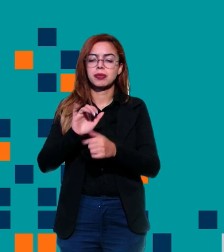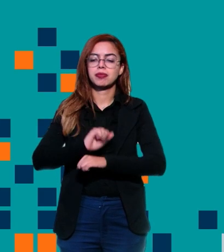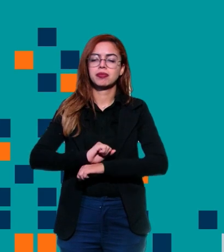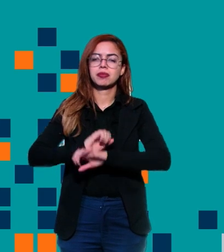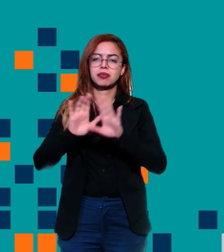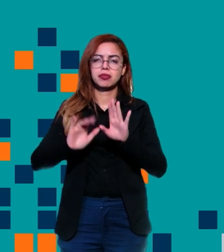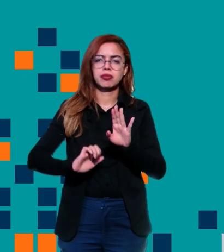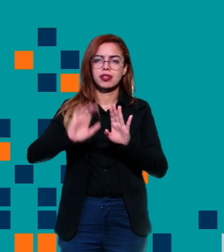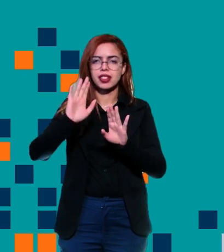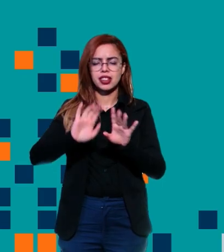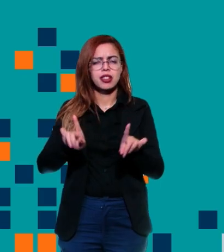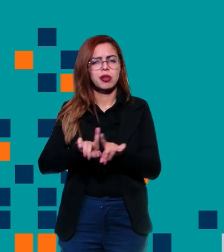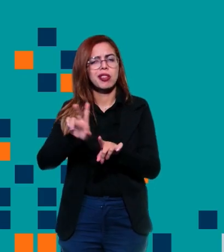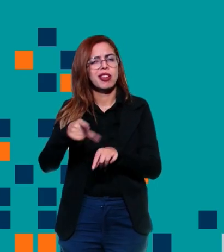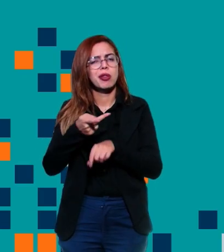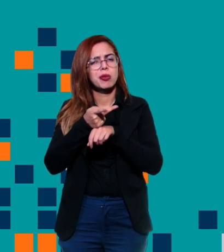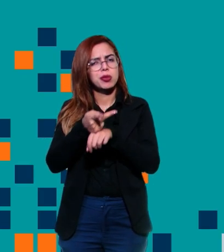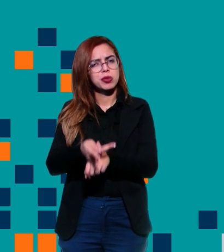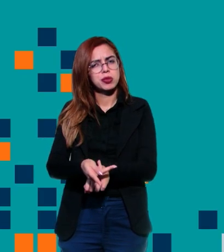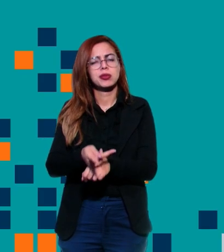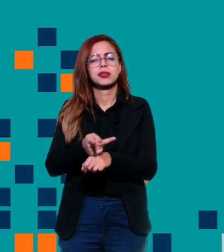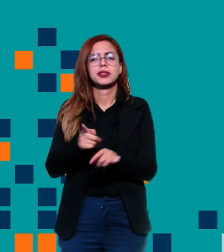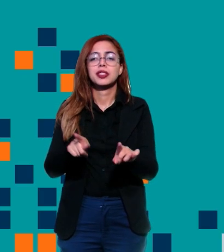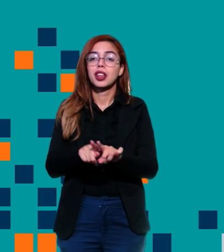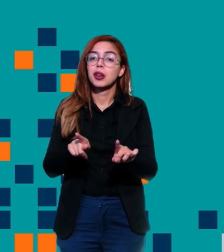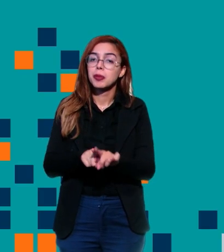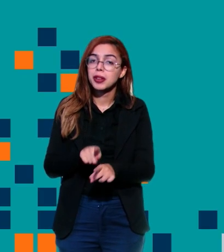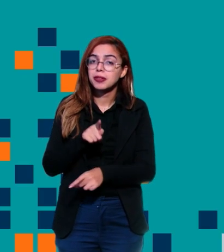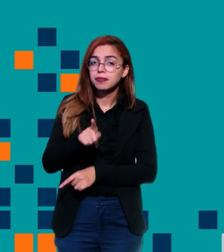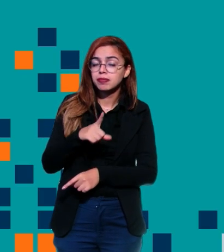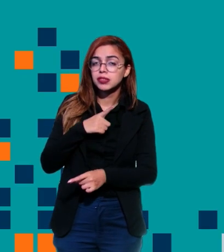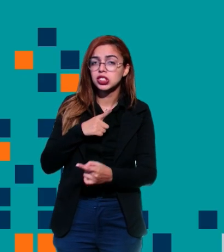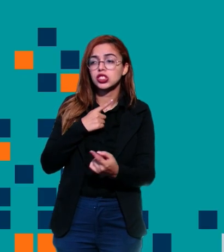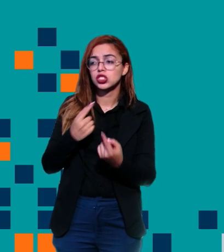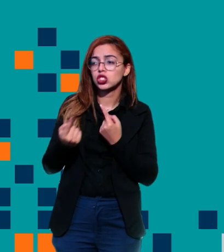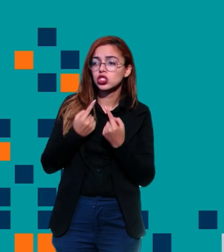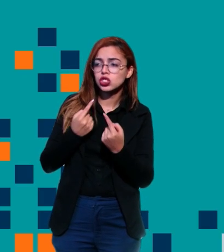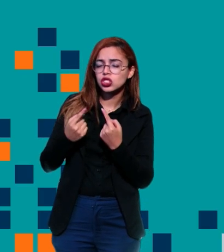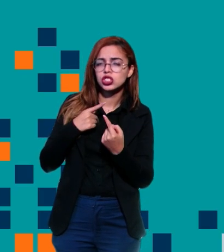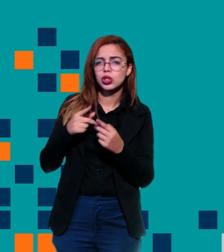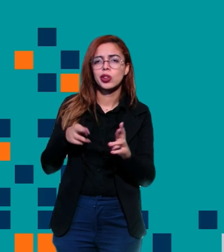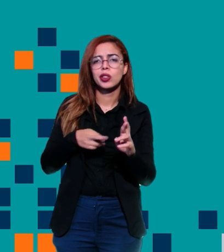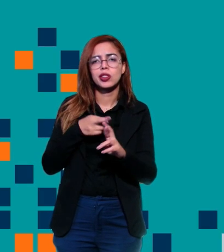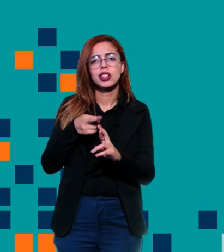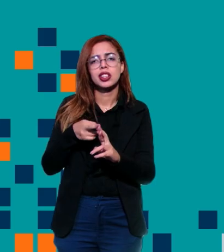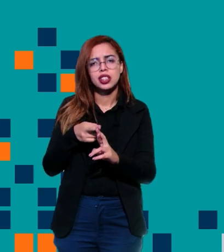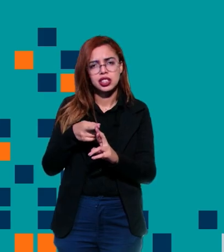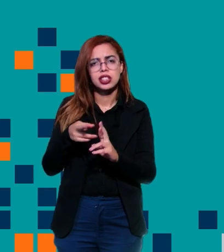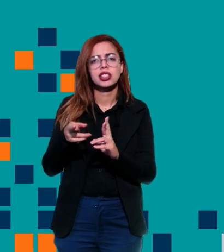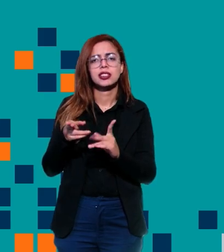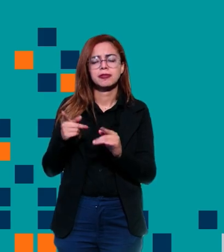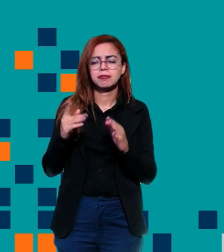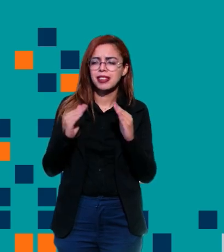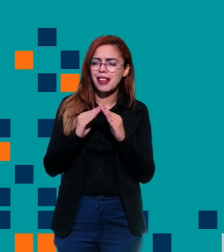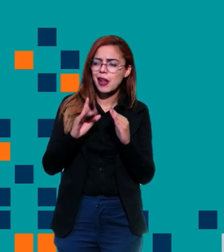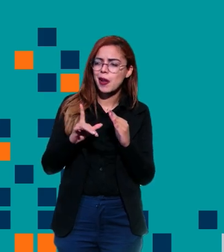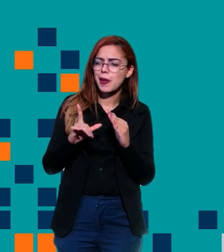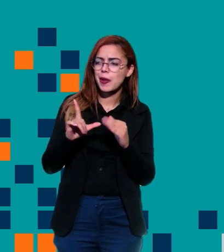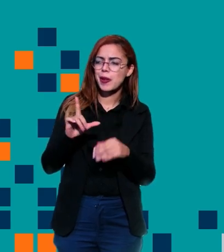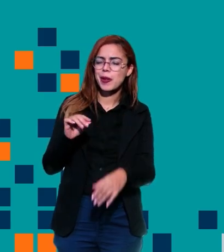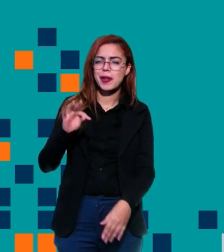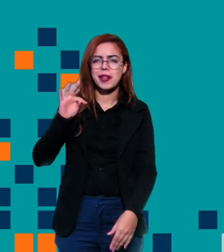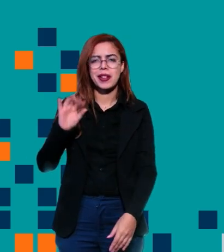É a busca, pelo menos, dela. Né? E dessa forma, e de alguma forma, tem uma referência com a Casa da Lota,